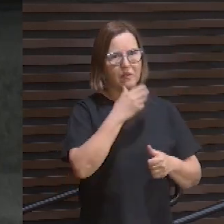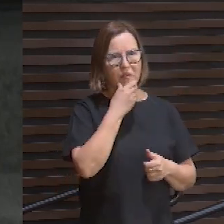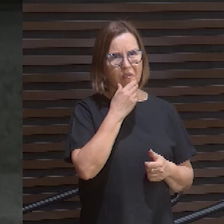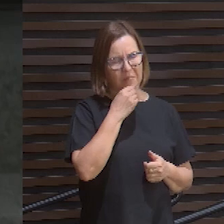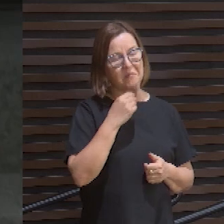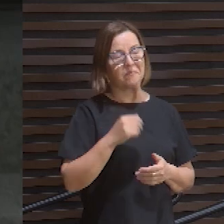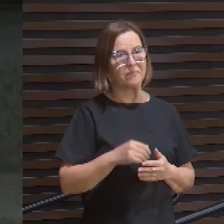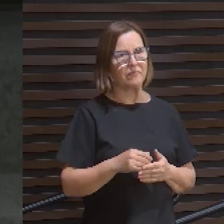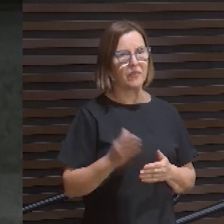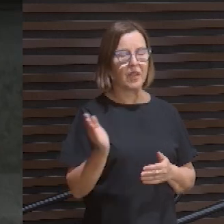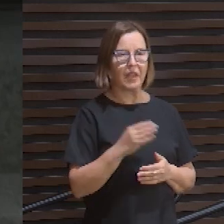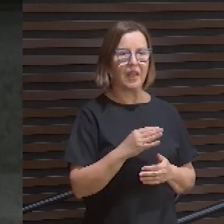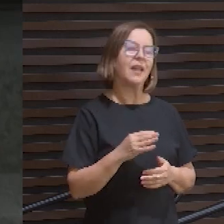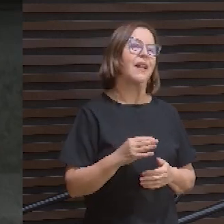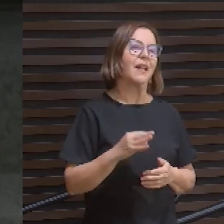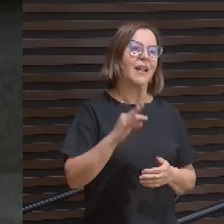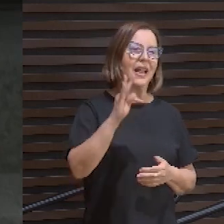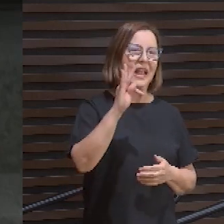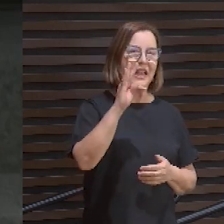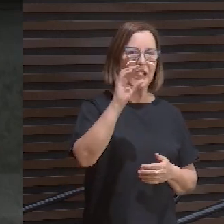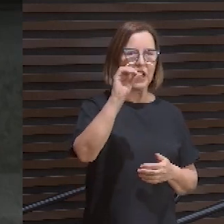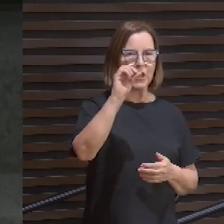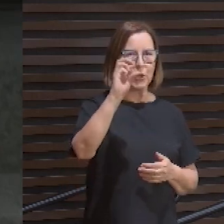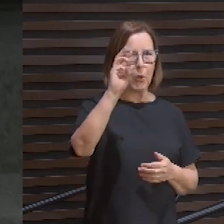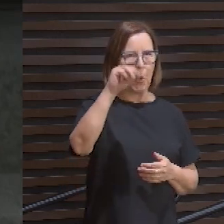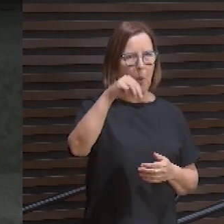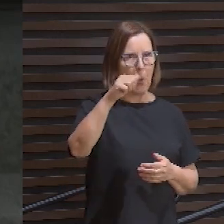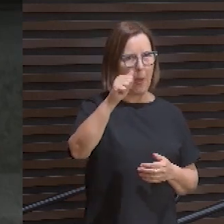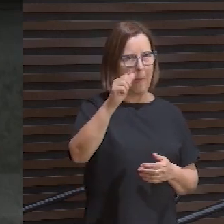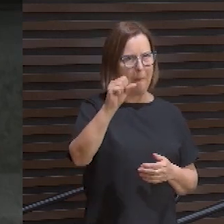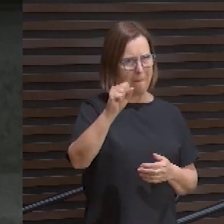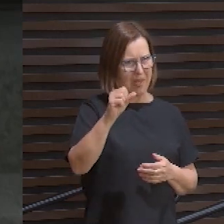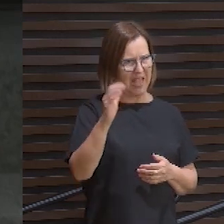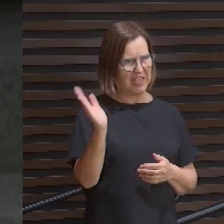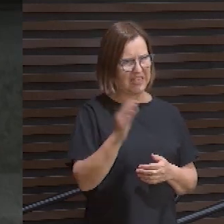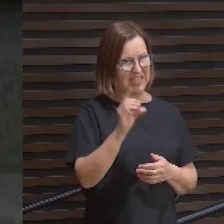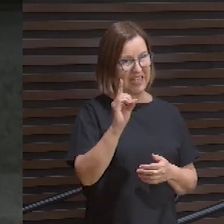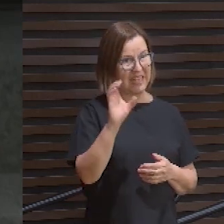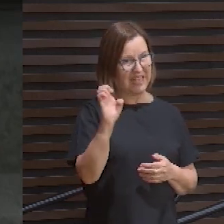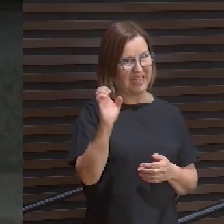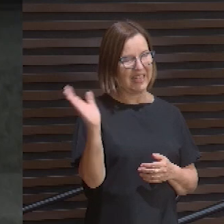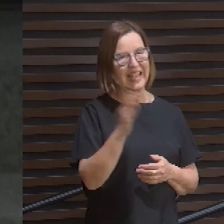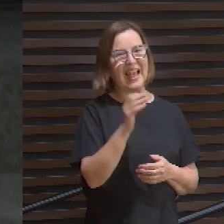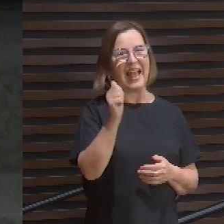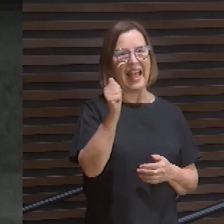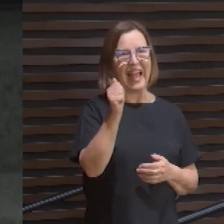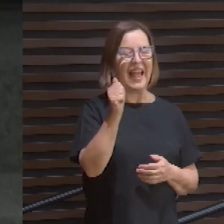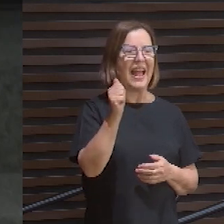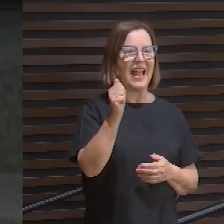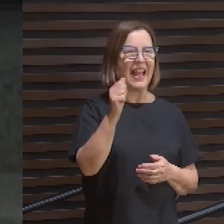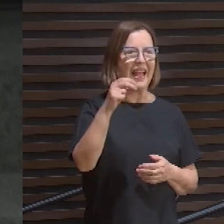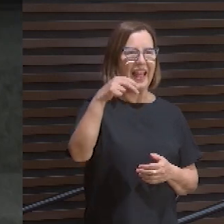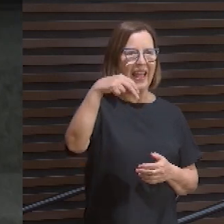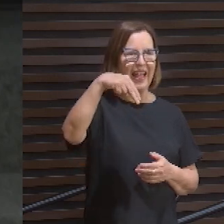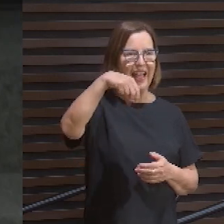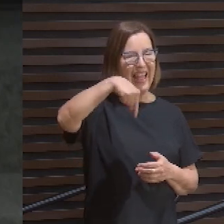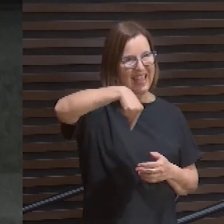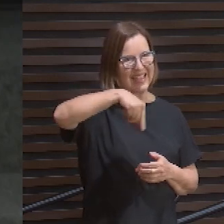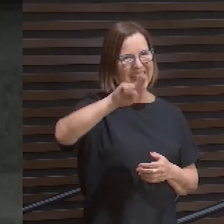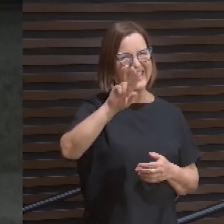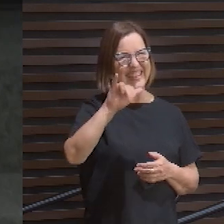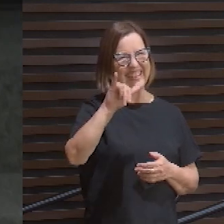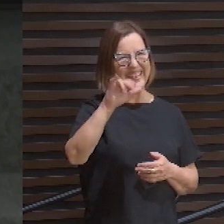Aquino. E eu fiquei assim, Tomás? Eu pensava que você só falava de